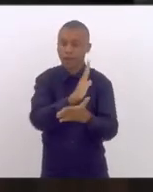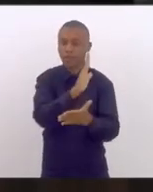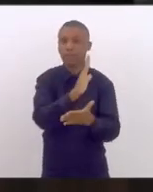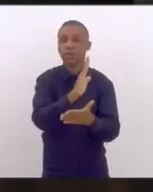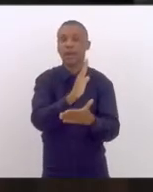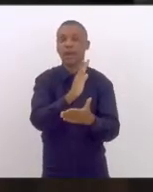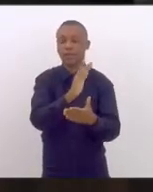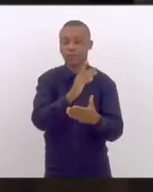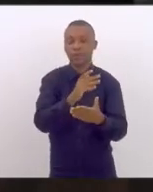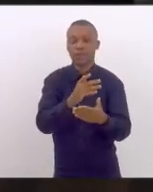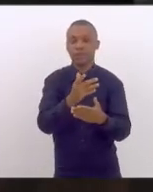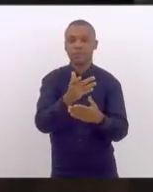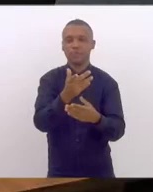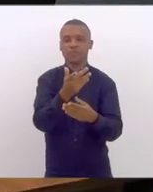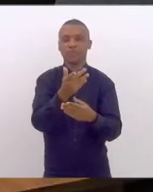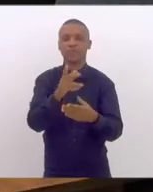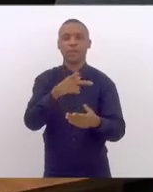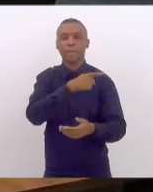promulgação